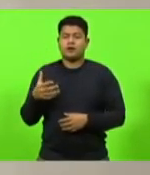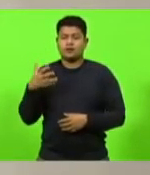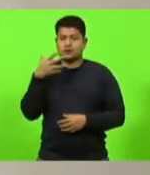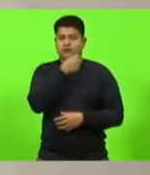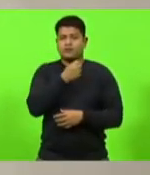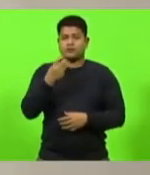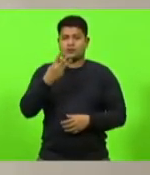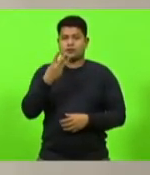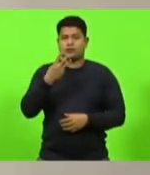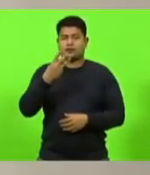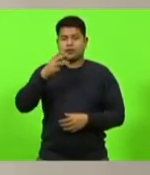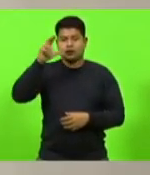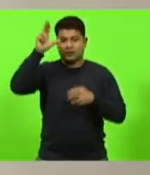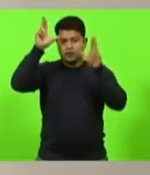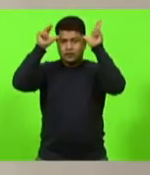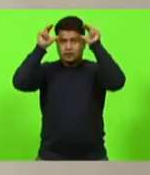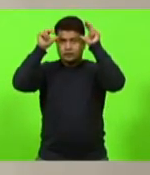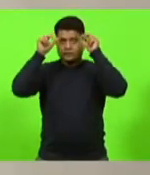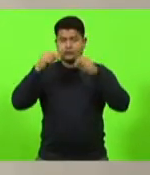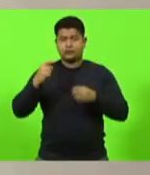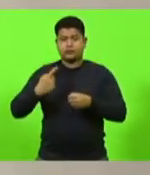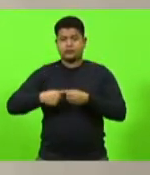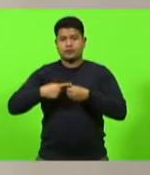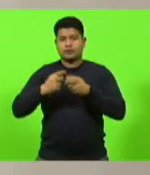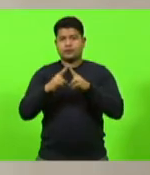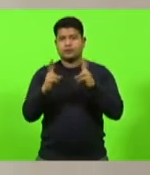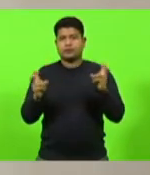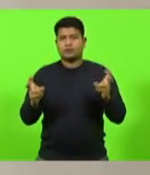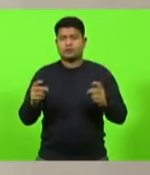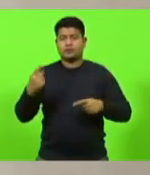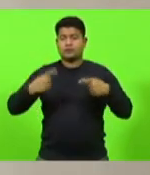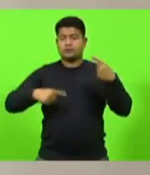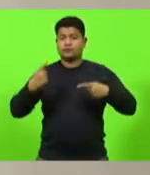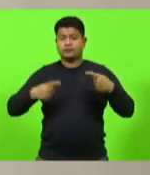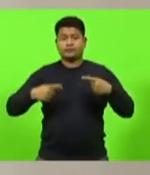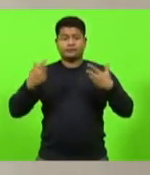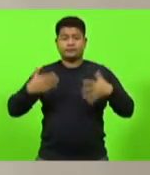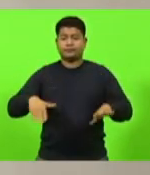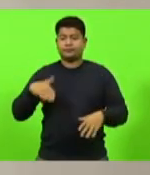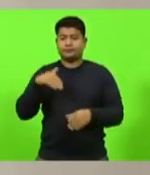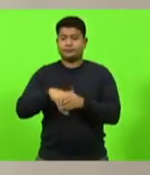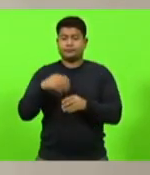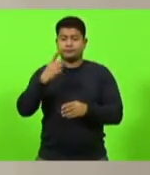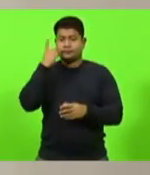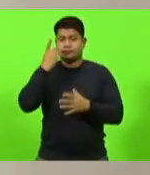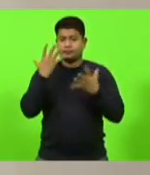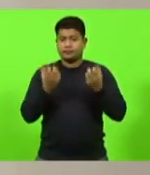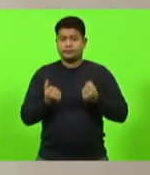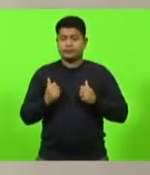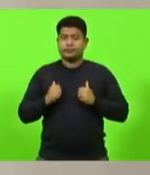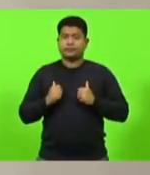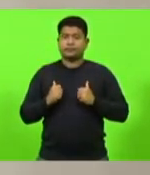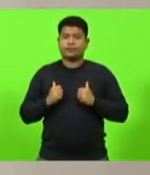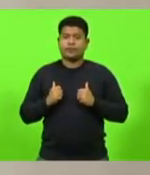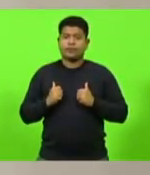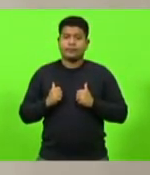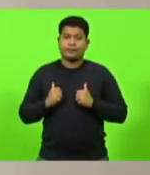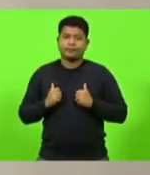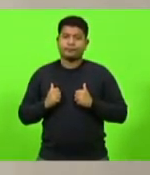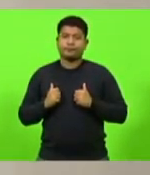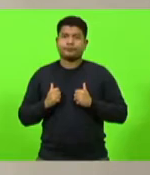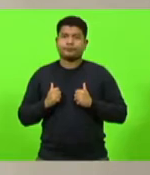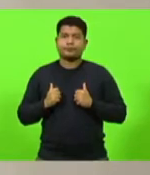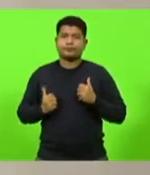de Florianópolis. Em discussão. Não havendo quem queira discutir, em votação. Deputados que aprovam, permaneçam como se